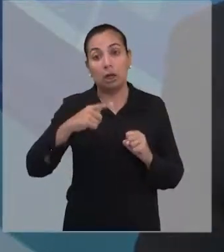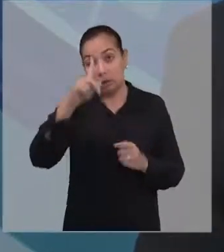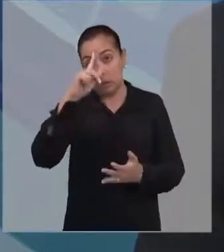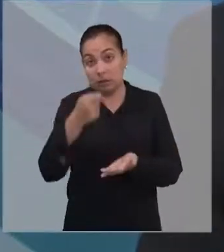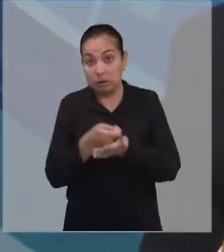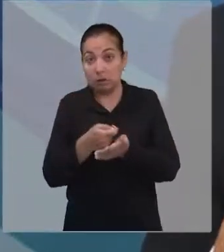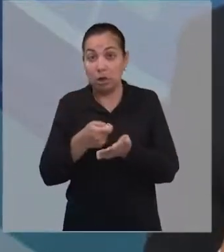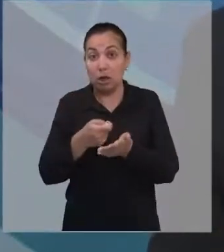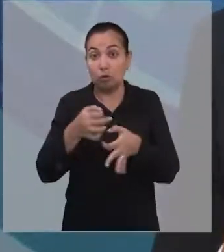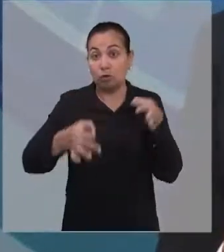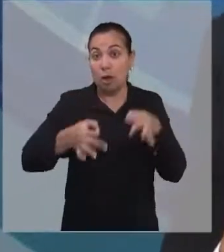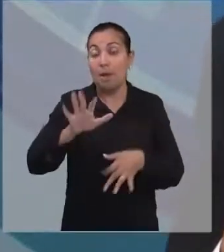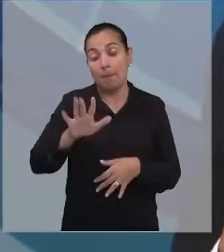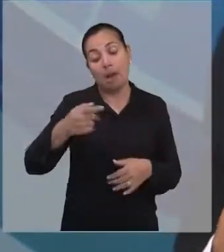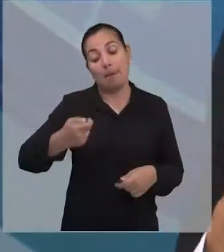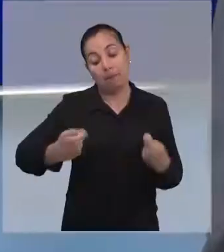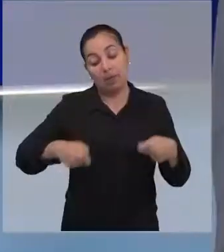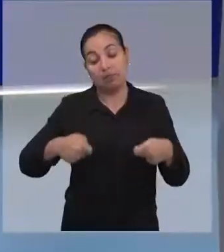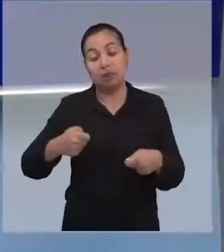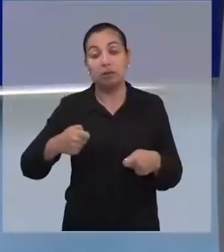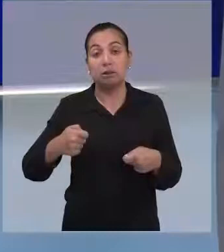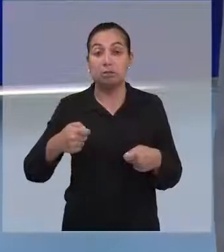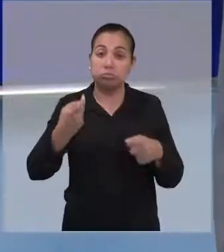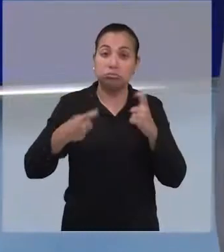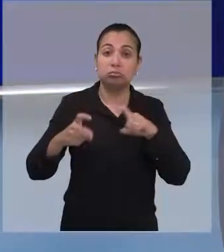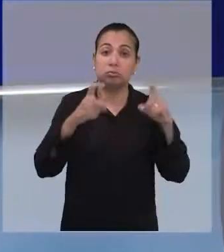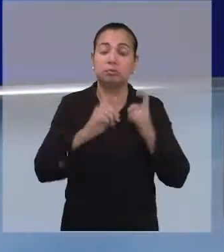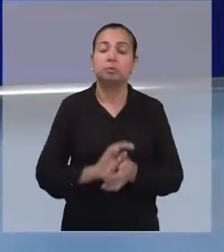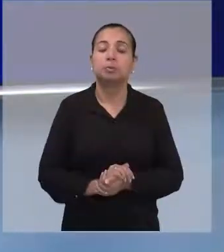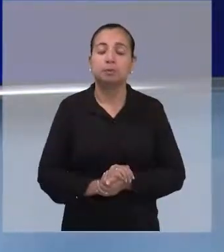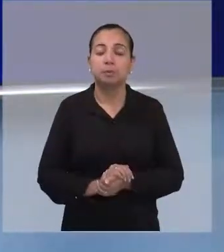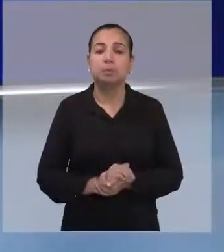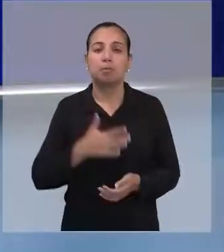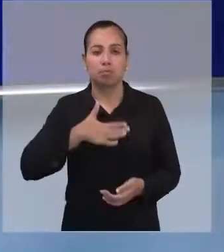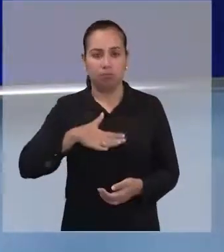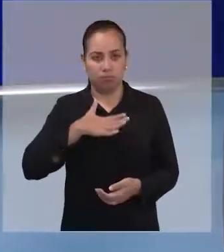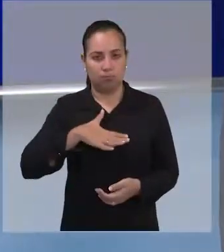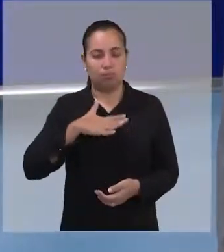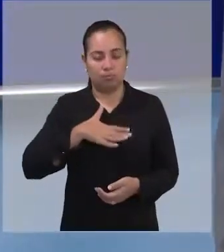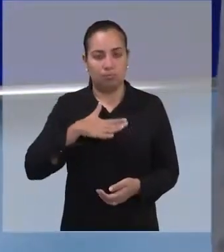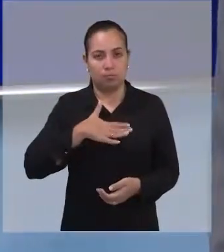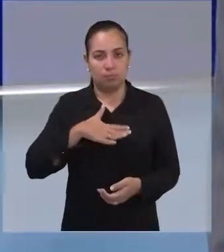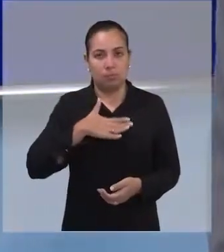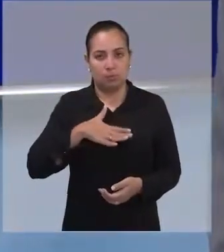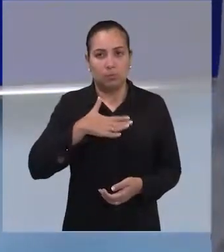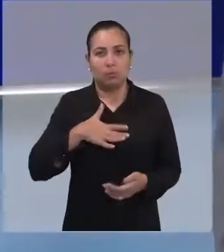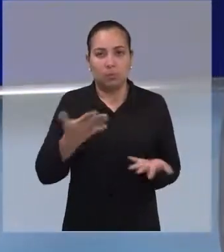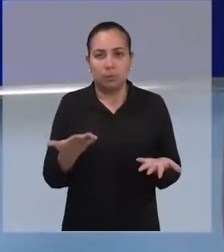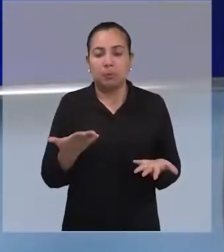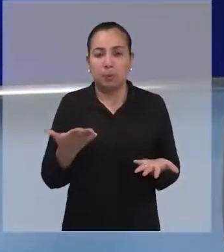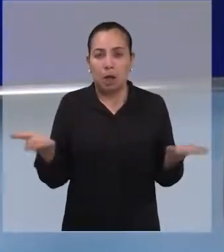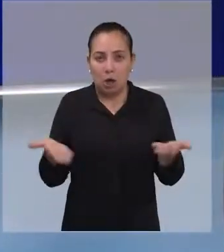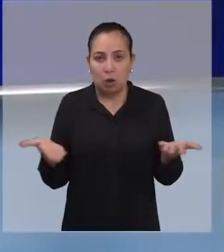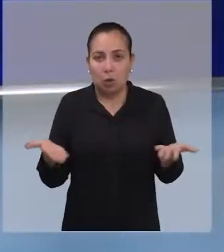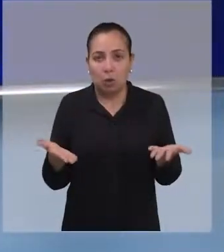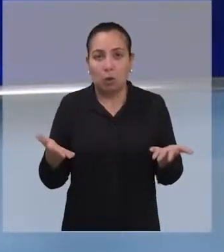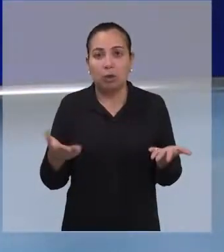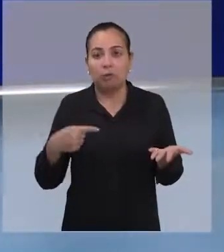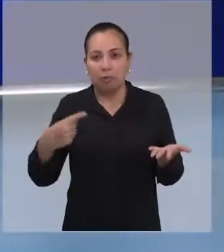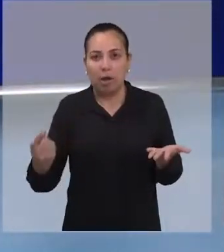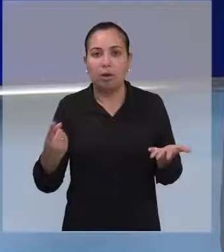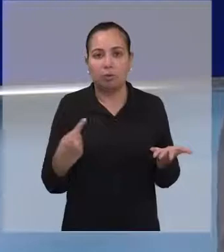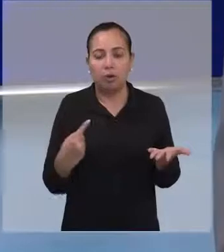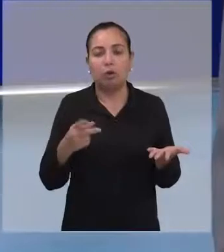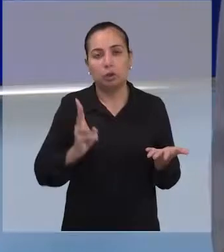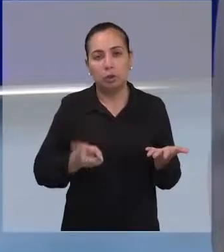mas aí precisaríamos discutir isso. Deixa eu fazer o nosso primeiro intervalo, que a produção já nos avisa que o tempo se esgotou nesse bloco. Quando